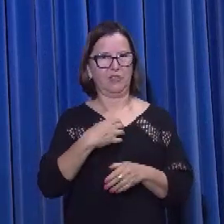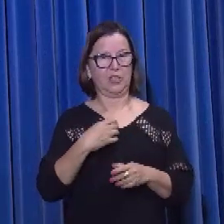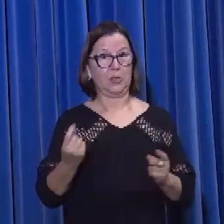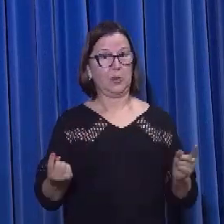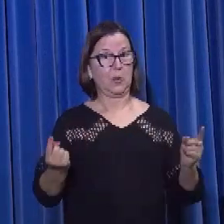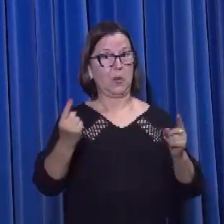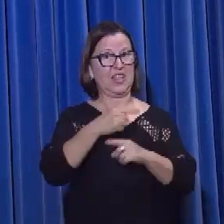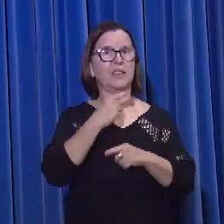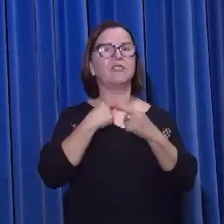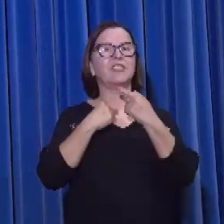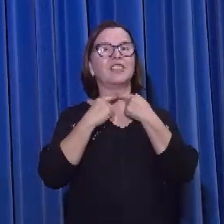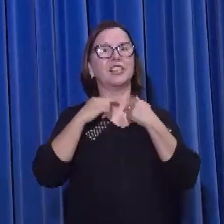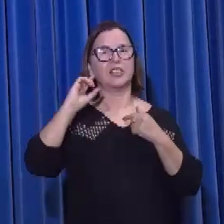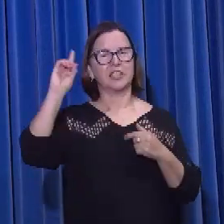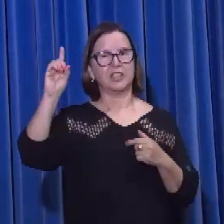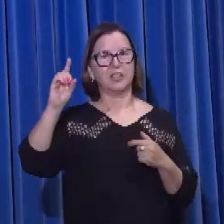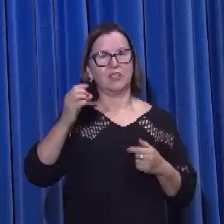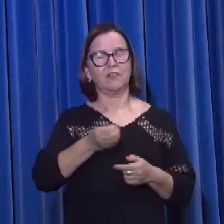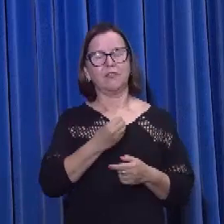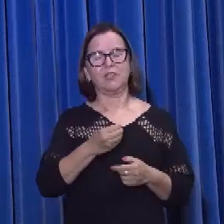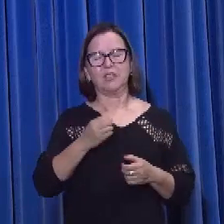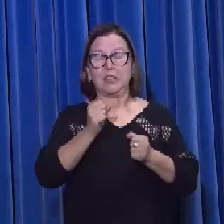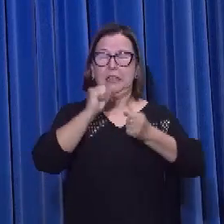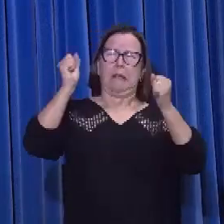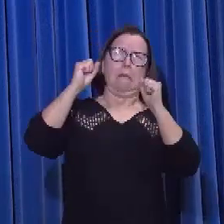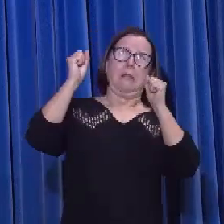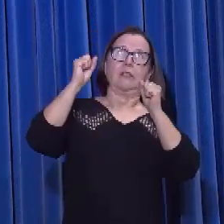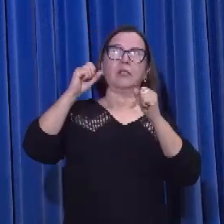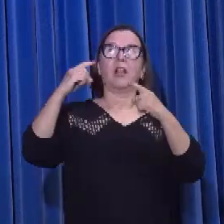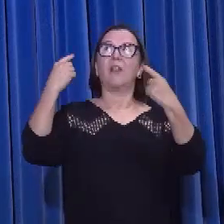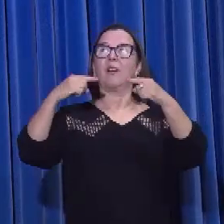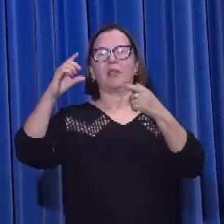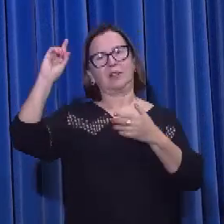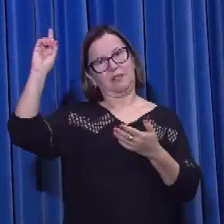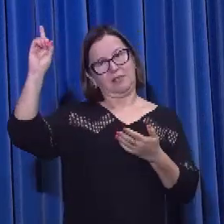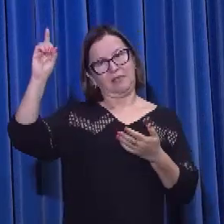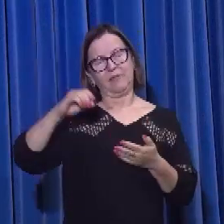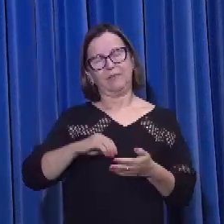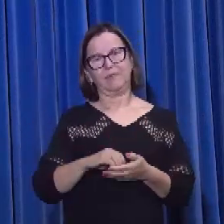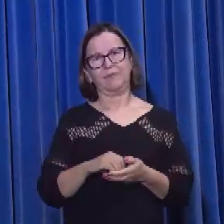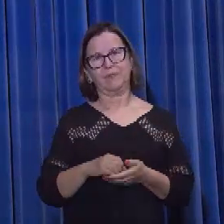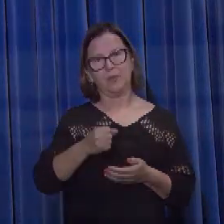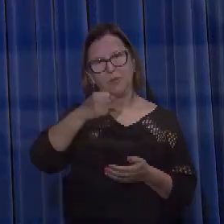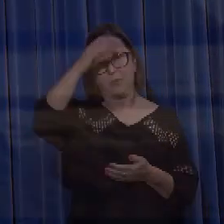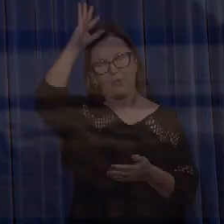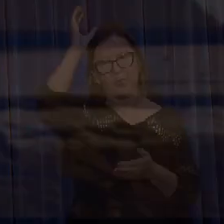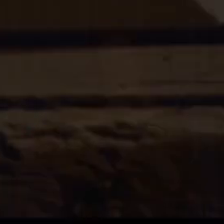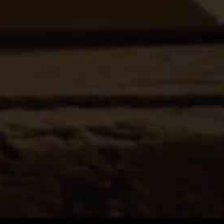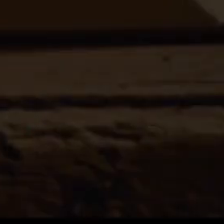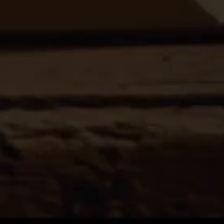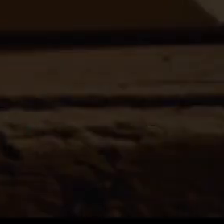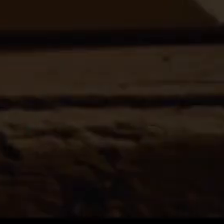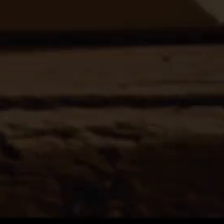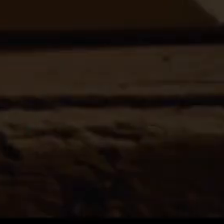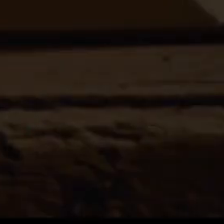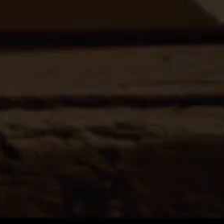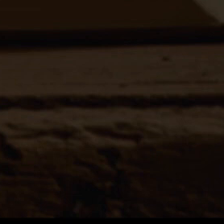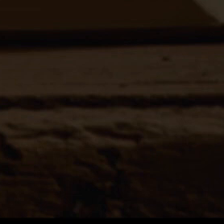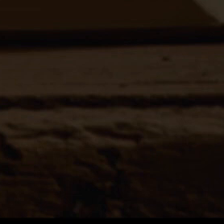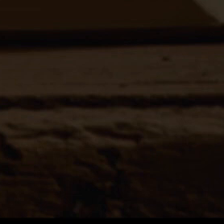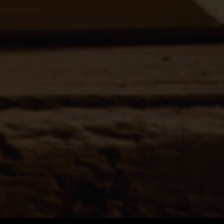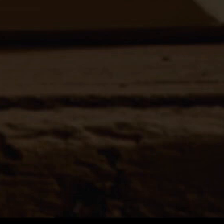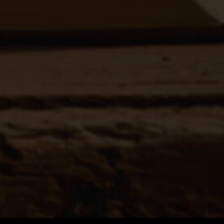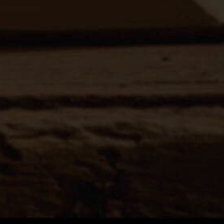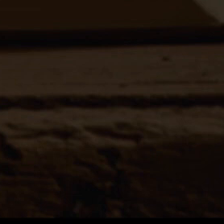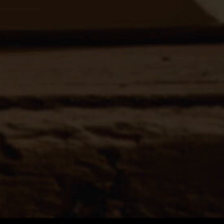rebeldia contra ele. Quando Israel, aqui no texto de Romanos 10, 21, nós lemos: Quanto a Israel,